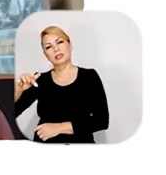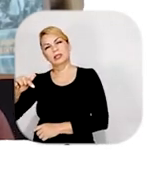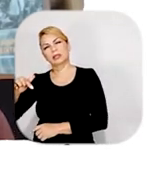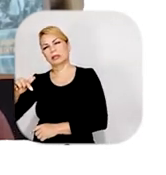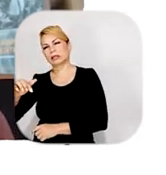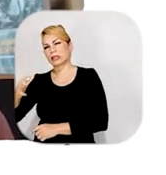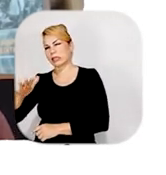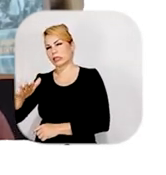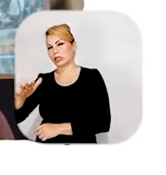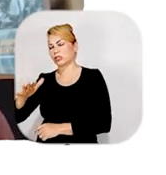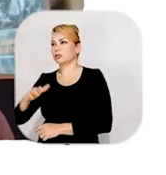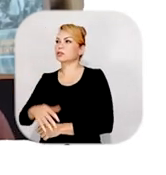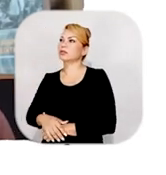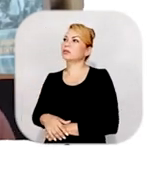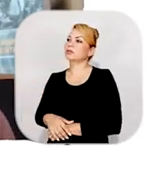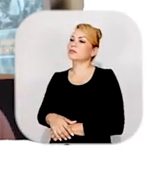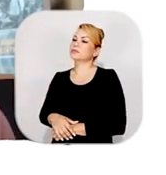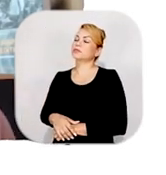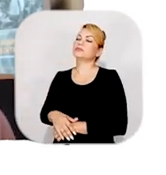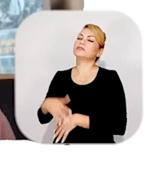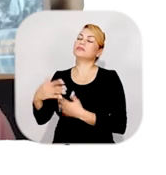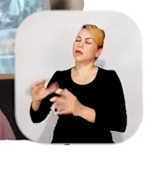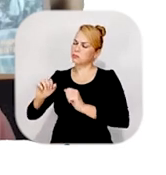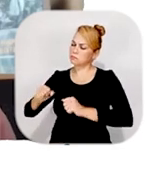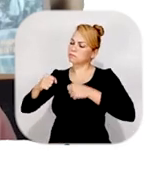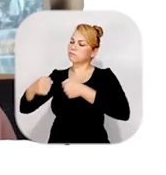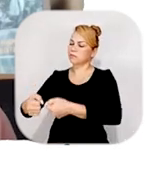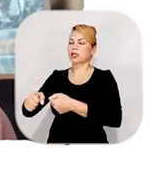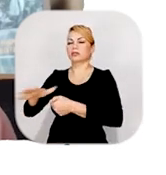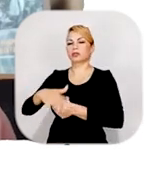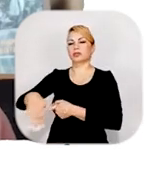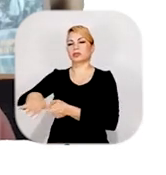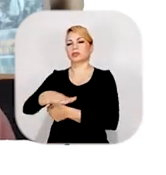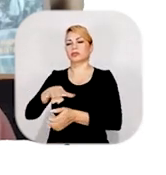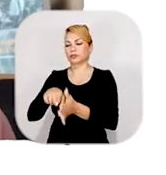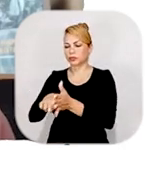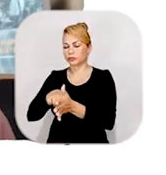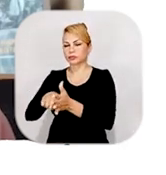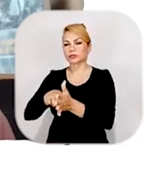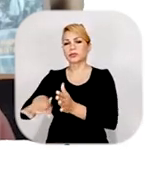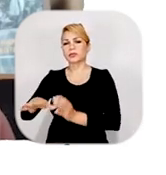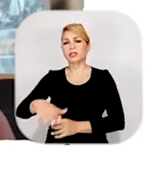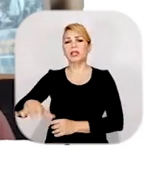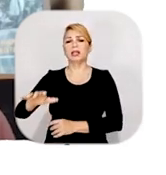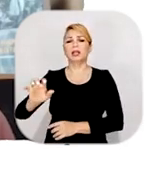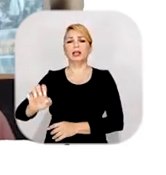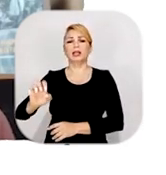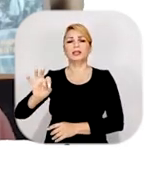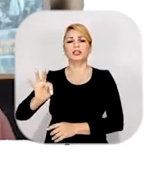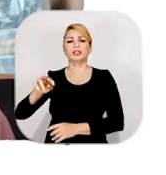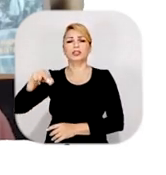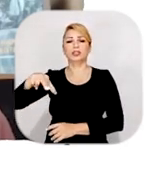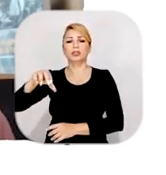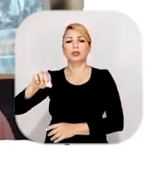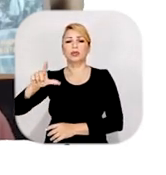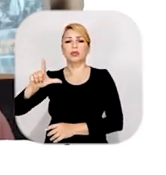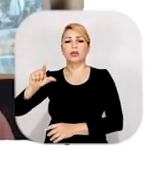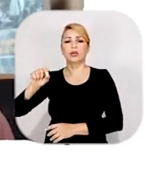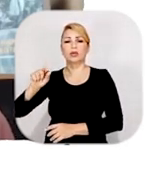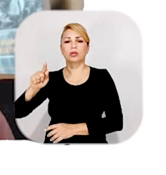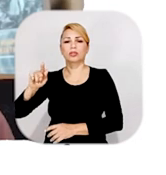estudioso, passou a se dedicar à etnologia, né? E a Emília Snetlag também, ela era ornitóloga, mas ela também